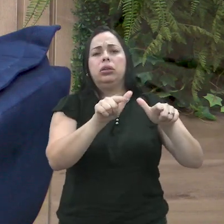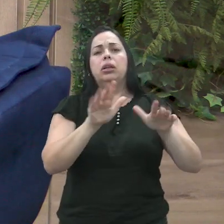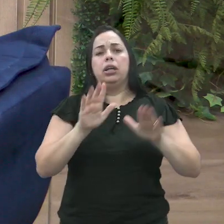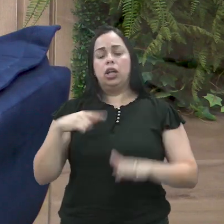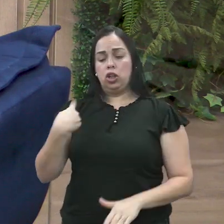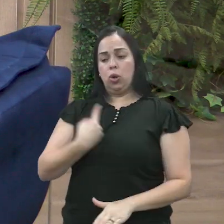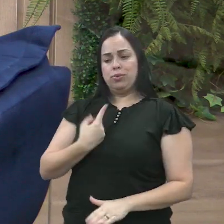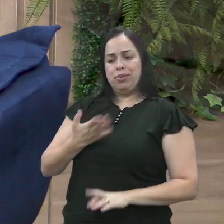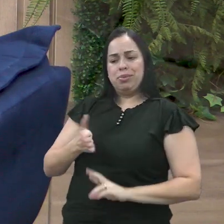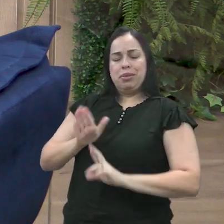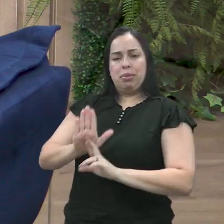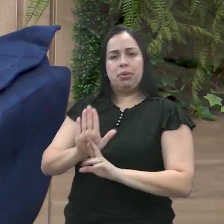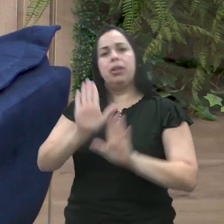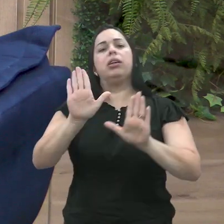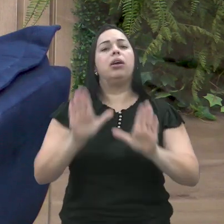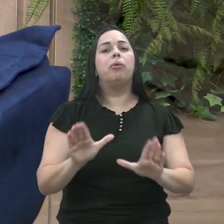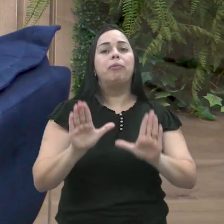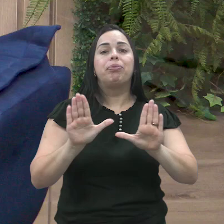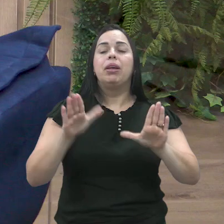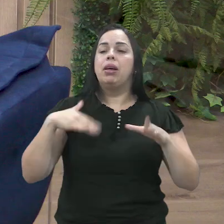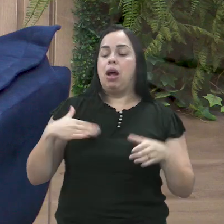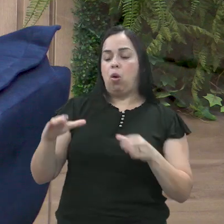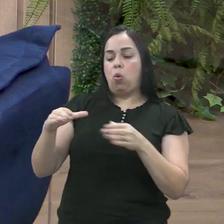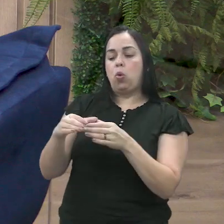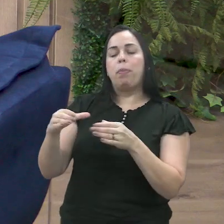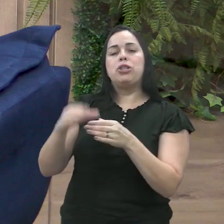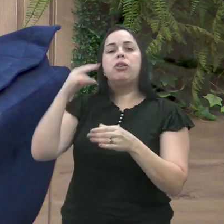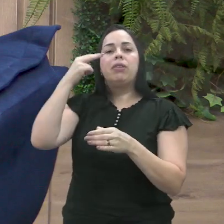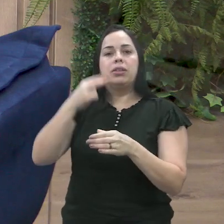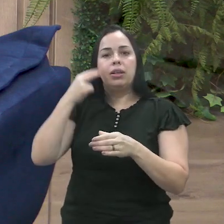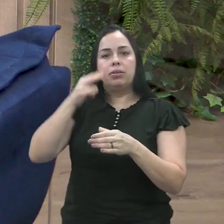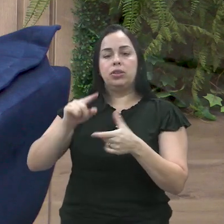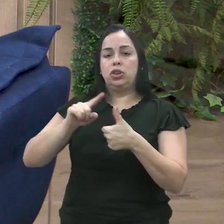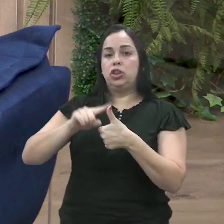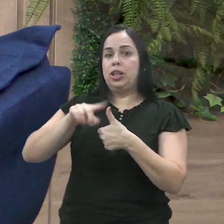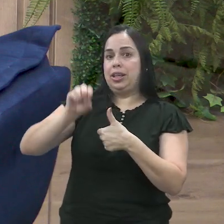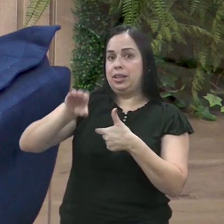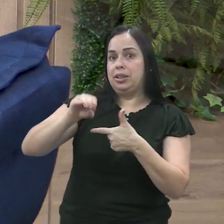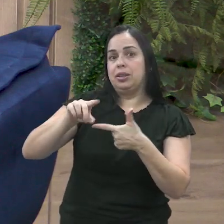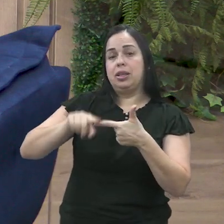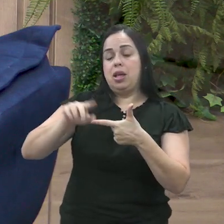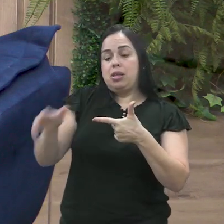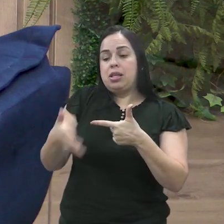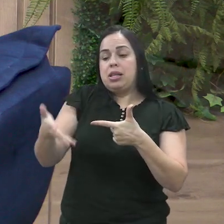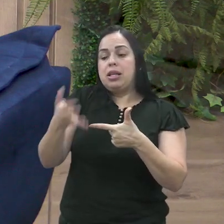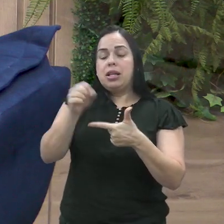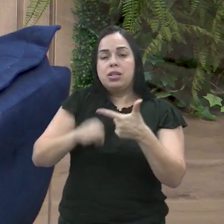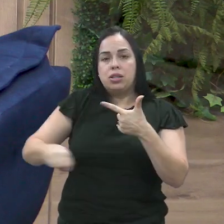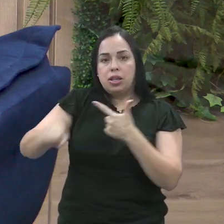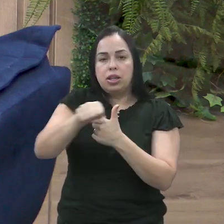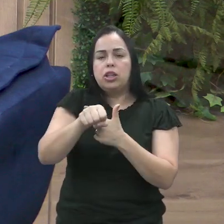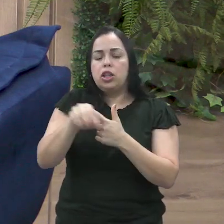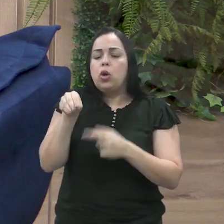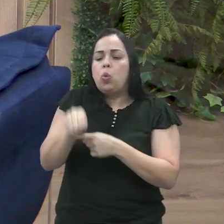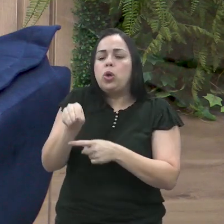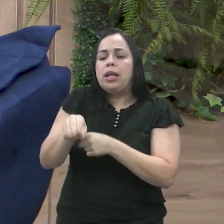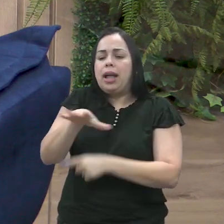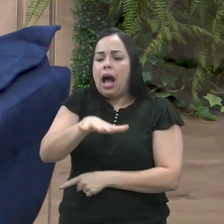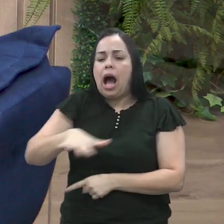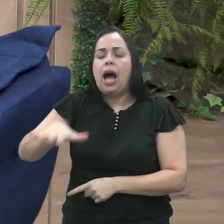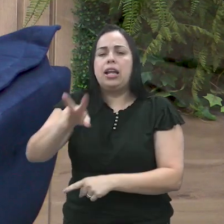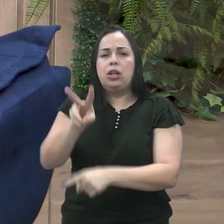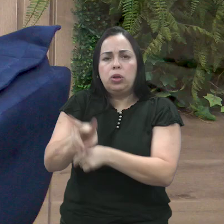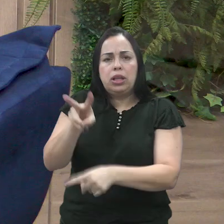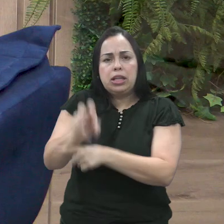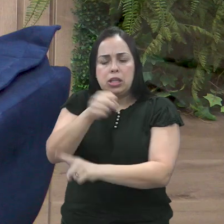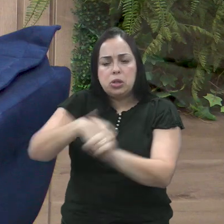gente aqui tem essa atribuição de representá-los. A nossa comissão de educação, ela era a comissão de educação, promoção social, que cuida da parte de